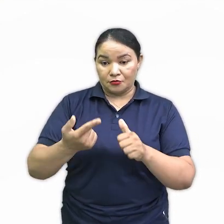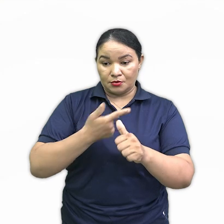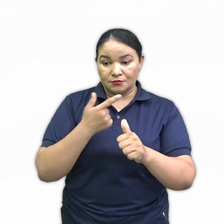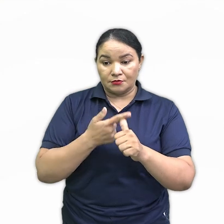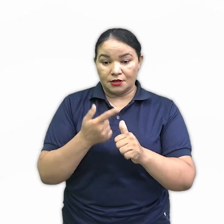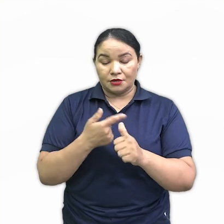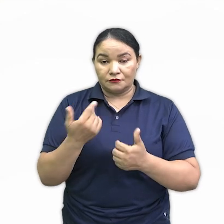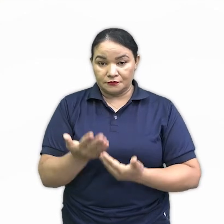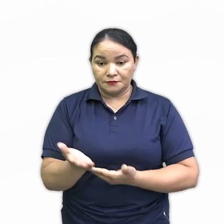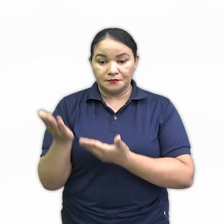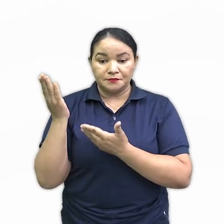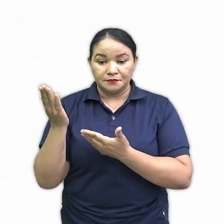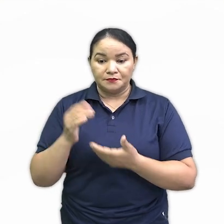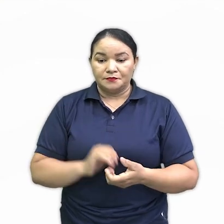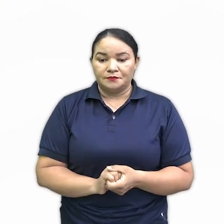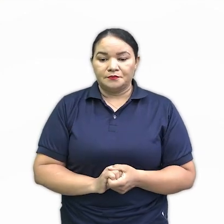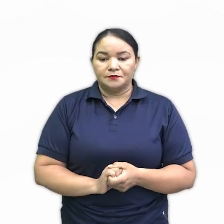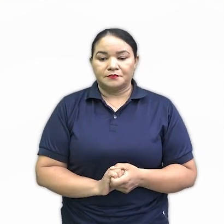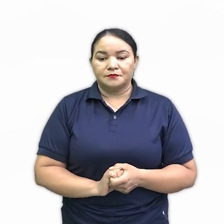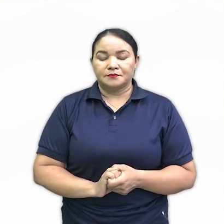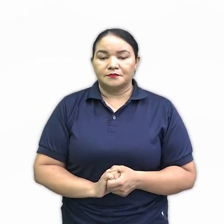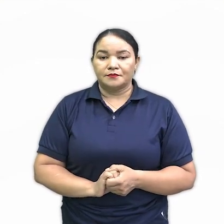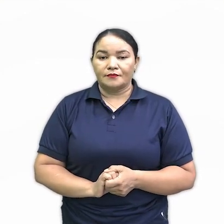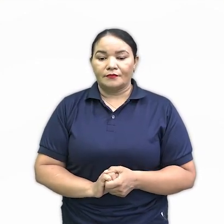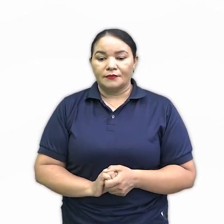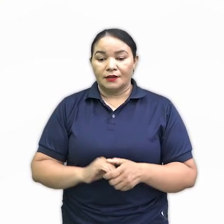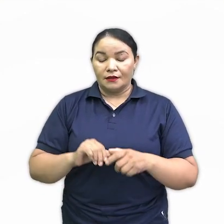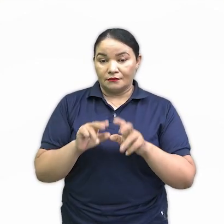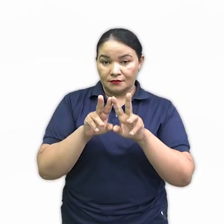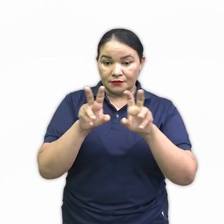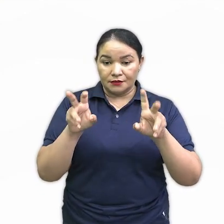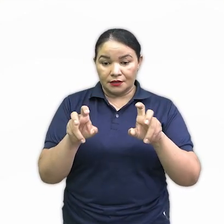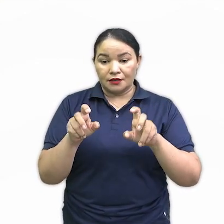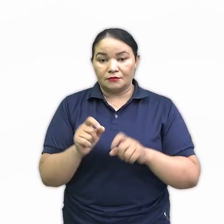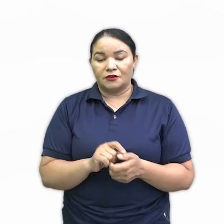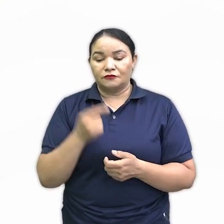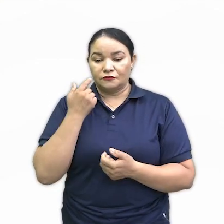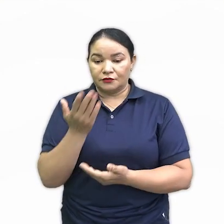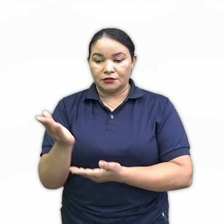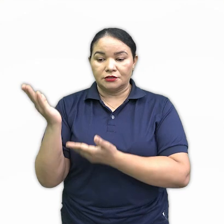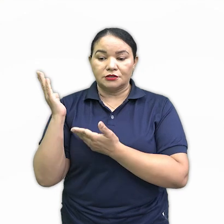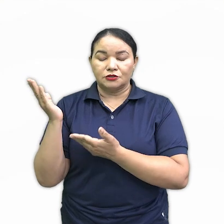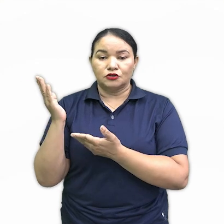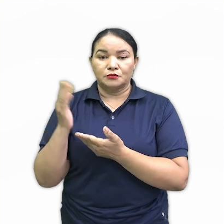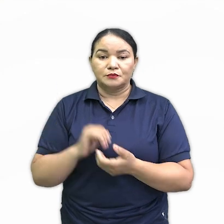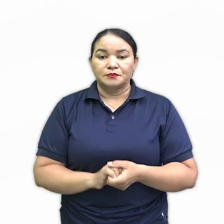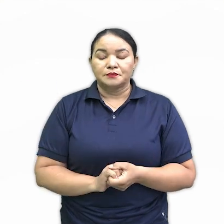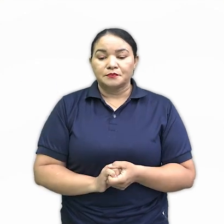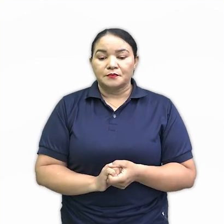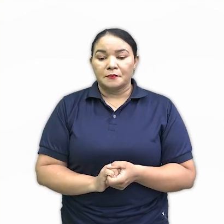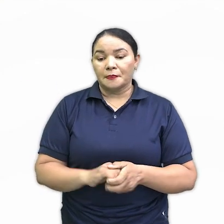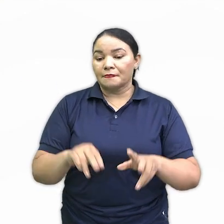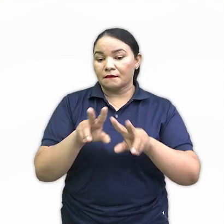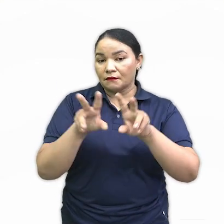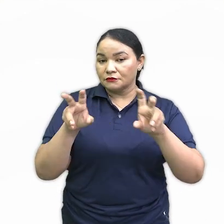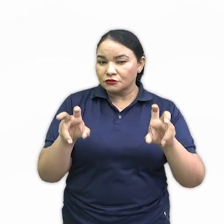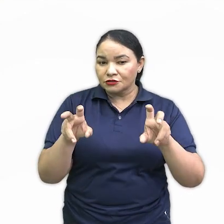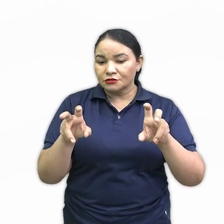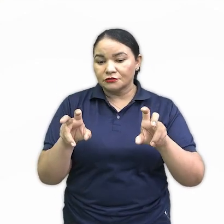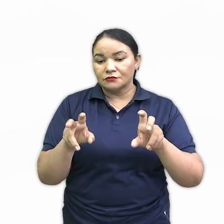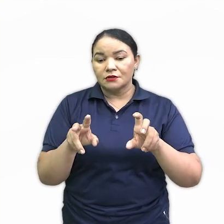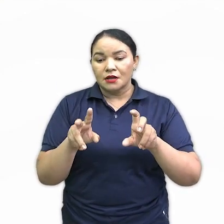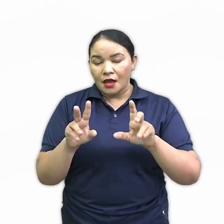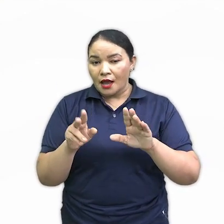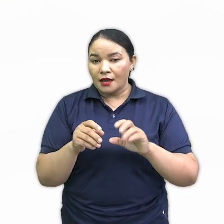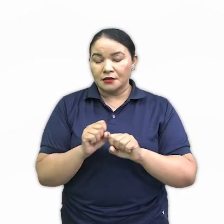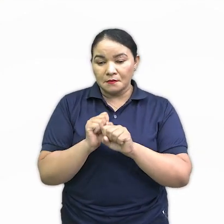delas é sensational headlines, que são os títulos sensacionalistas, né? Aqui ele está falando que